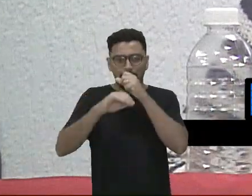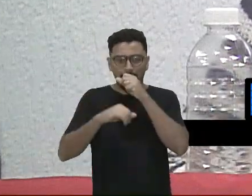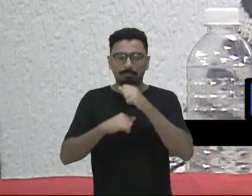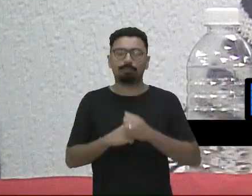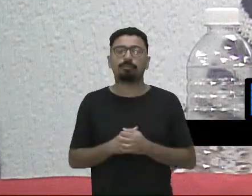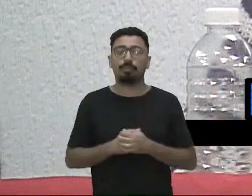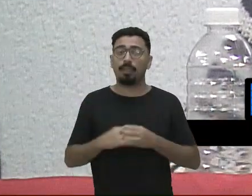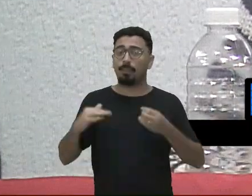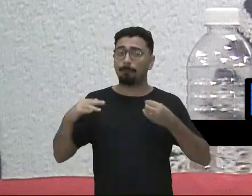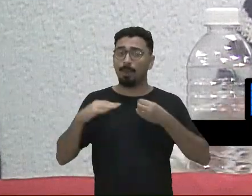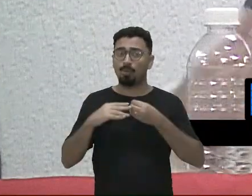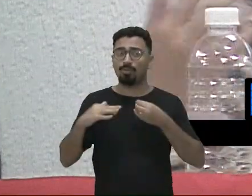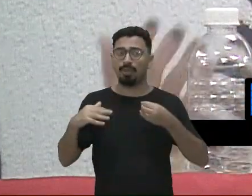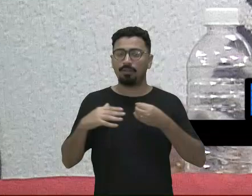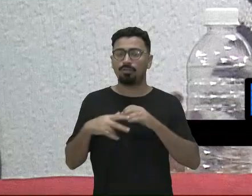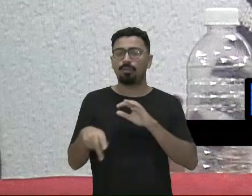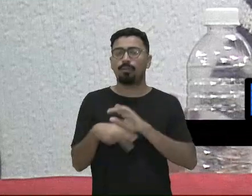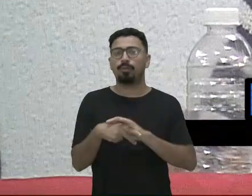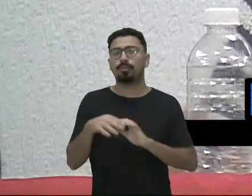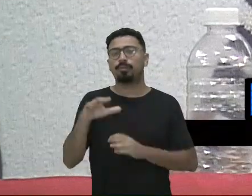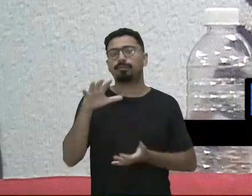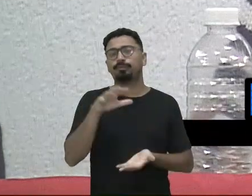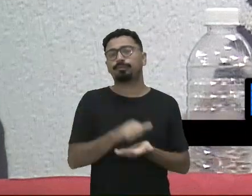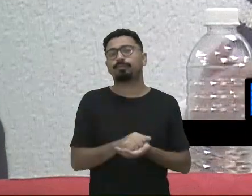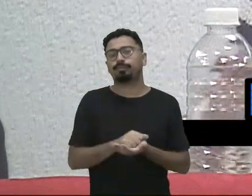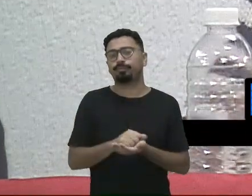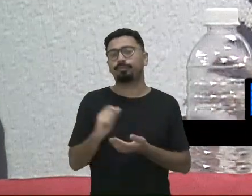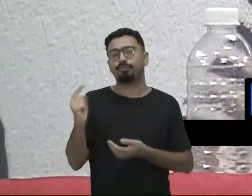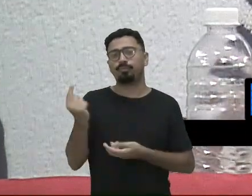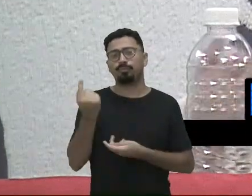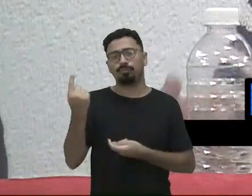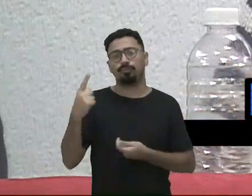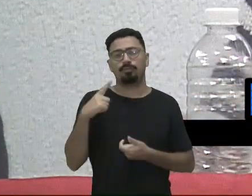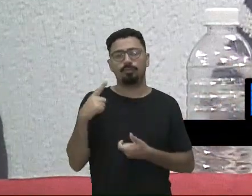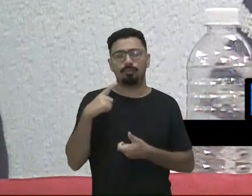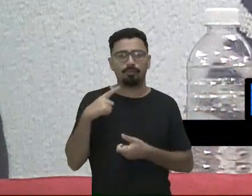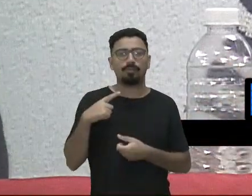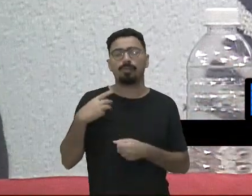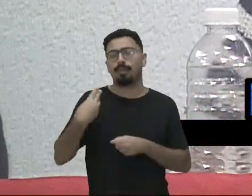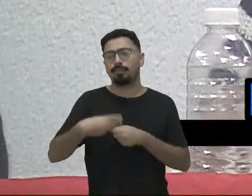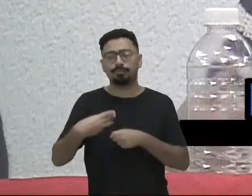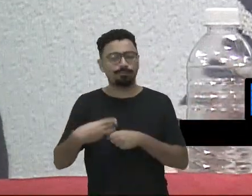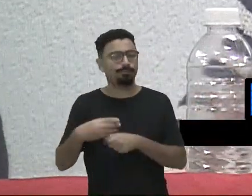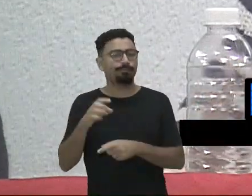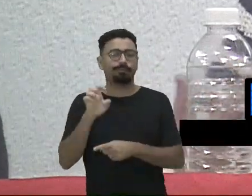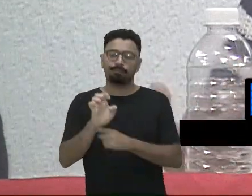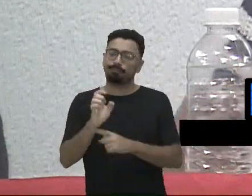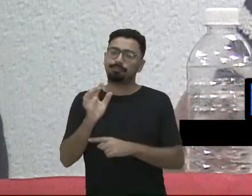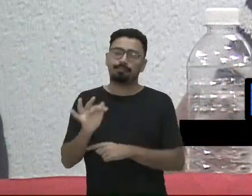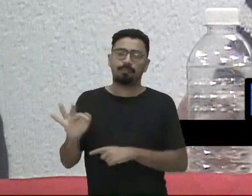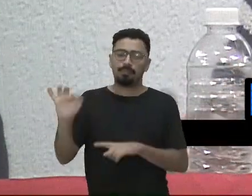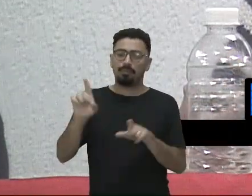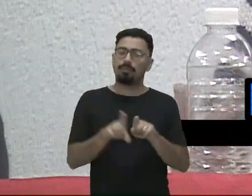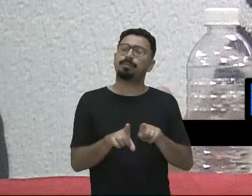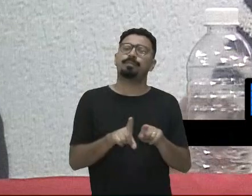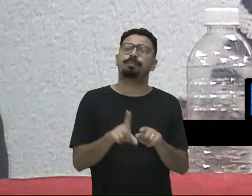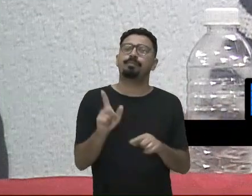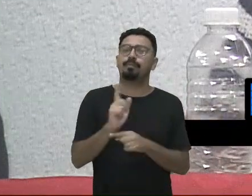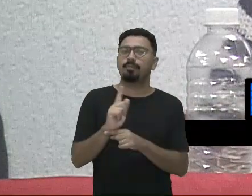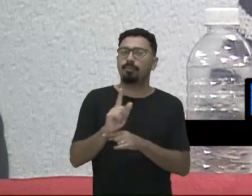do Cadastro Único que tanto o governo federal quanto os municípios, o estado, faz toda a gestão